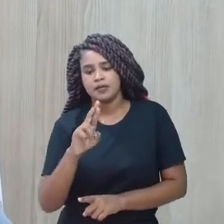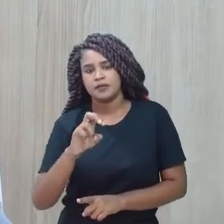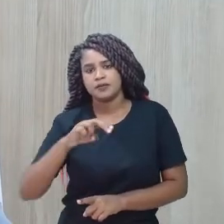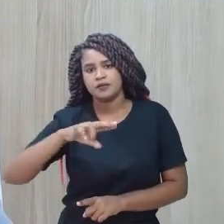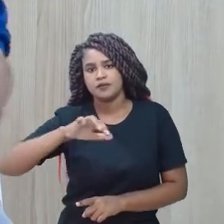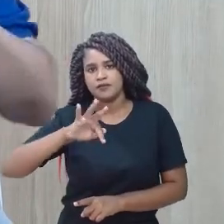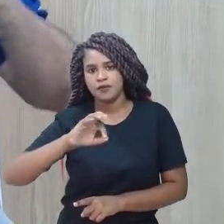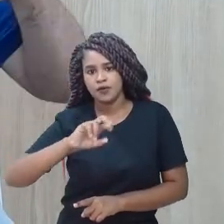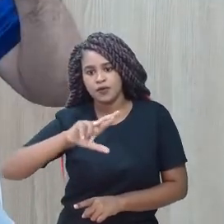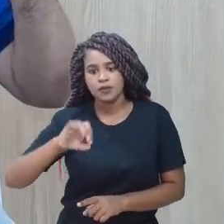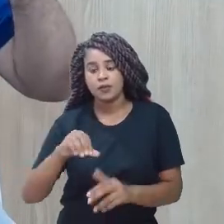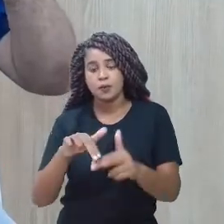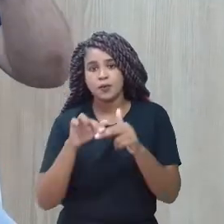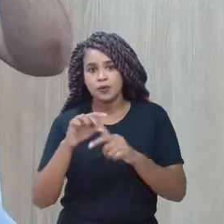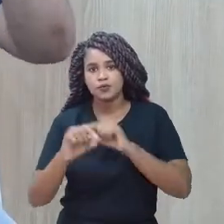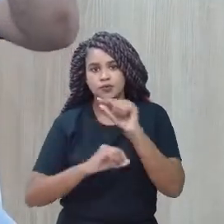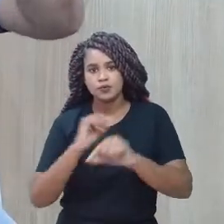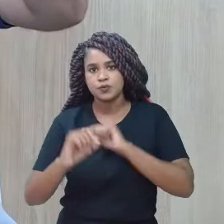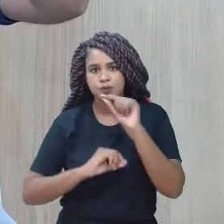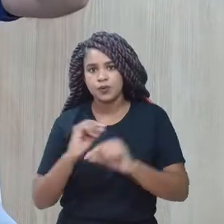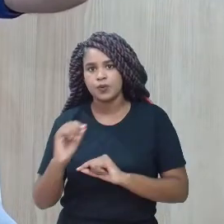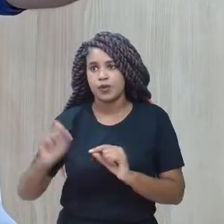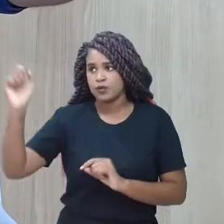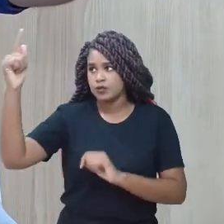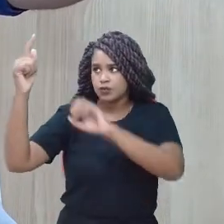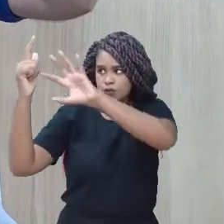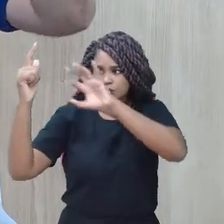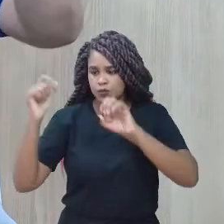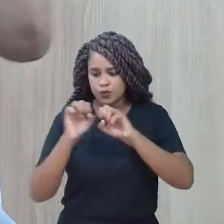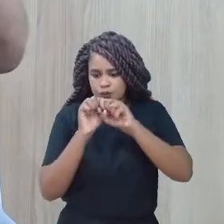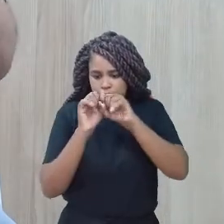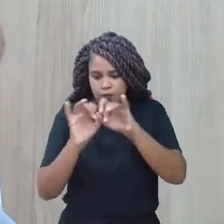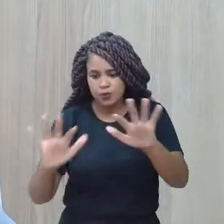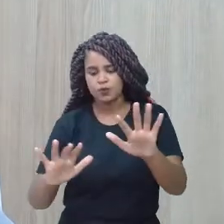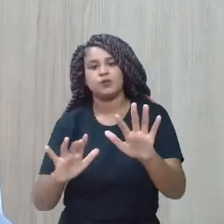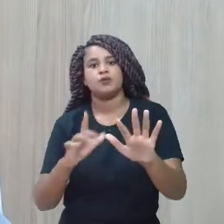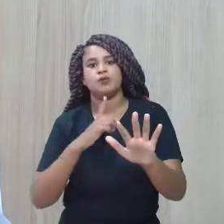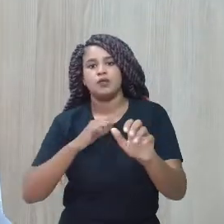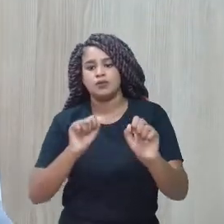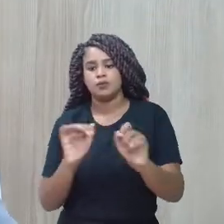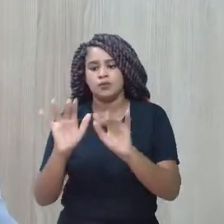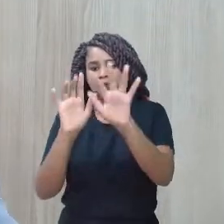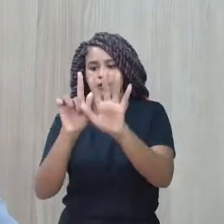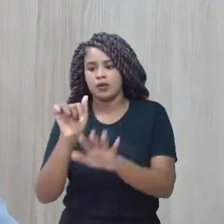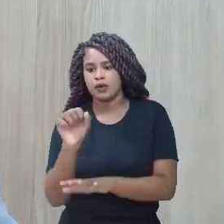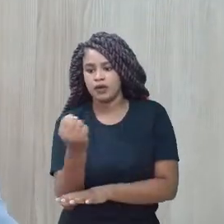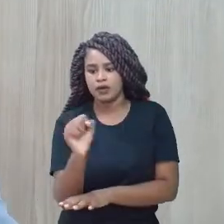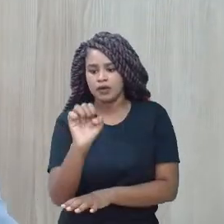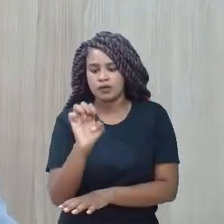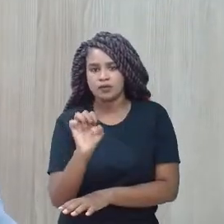transpiração, que é justamente soltando essas partículas no ar, né, em formato de gases, e que formam até, professor, as questões dos